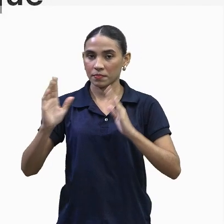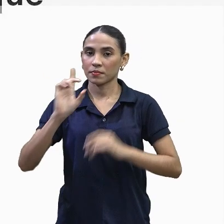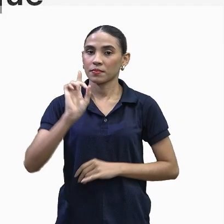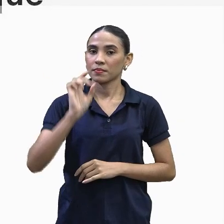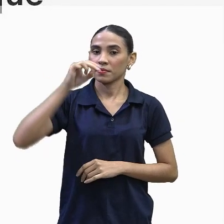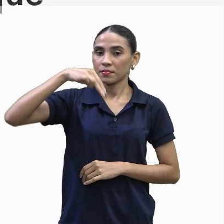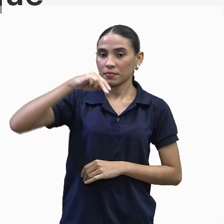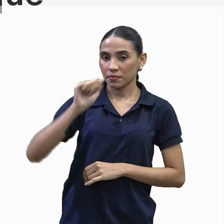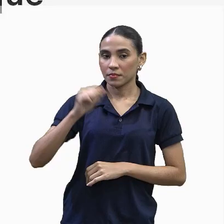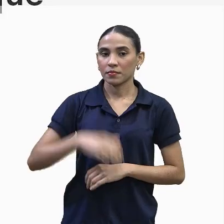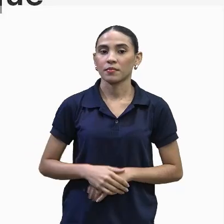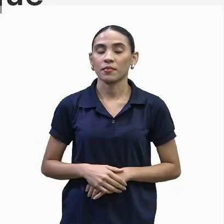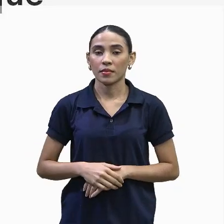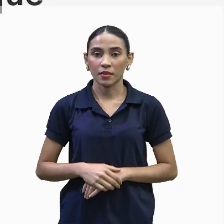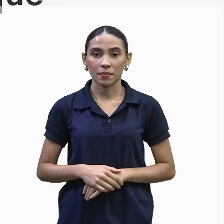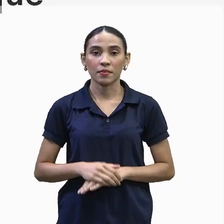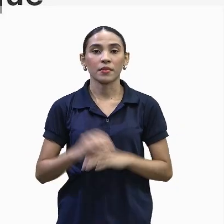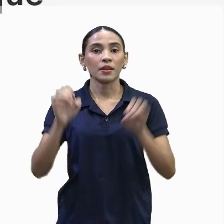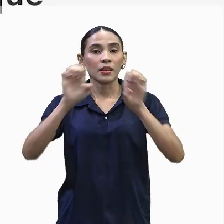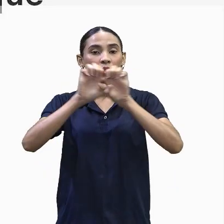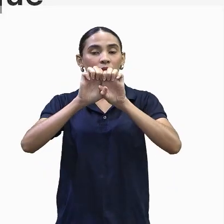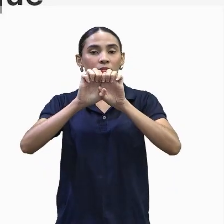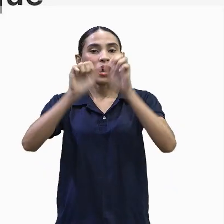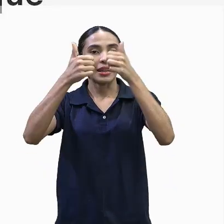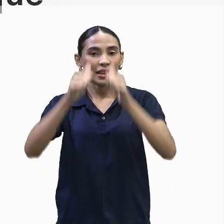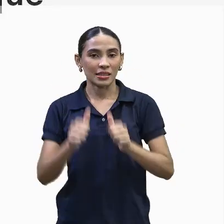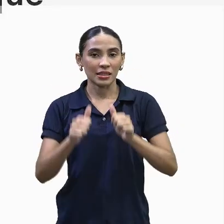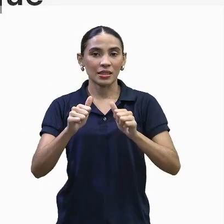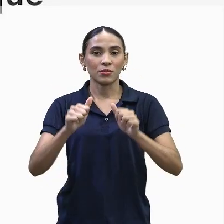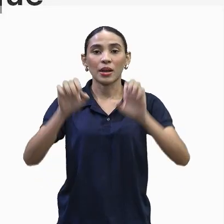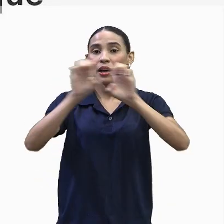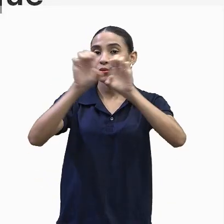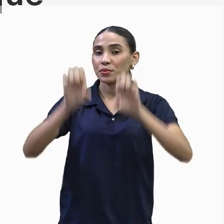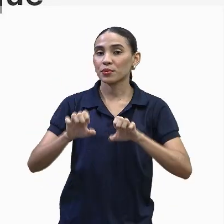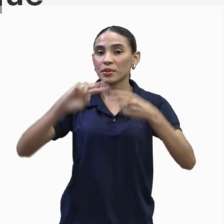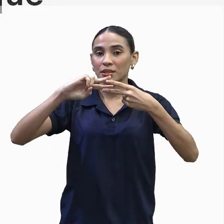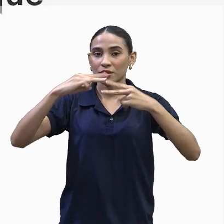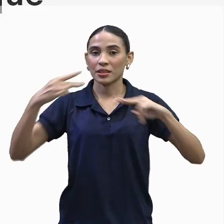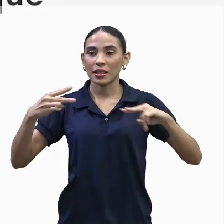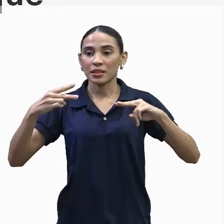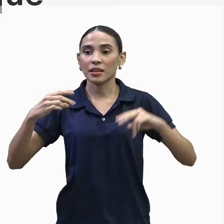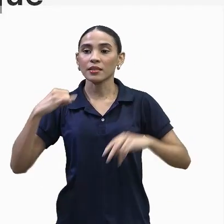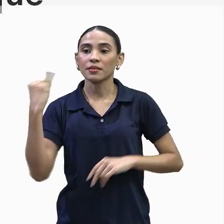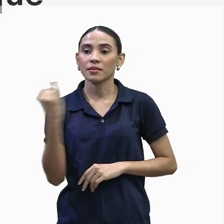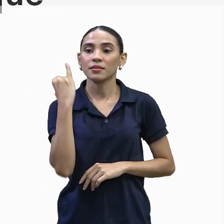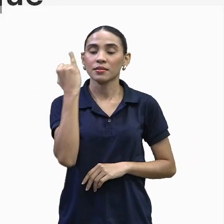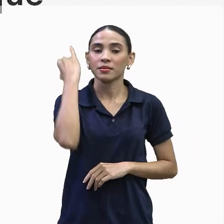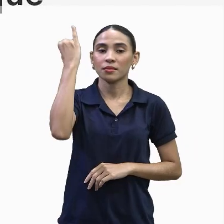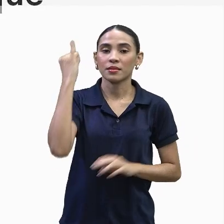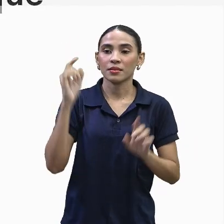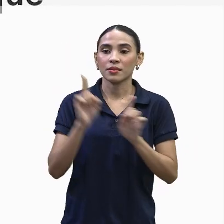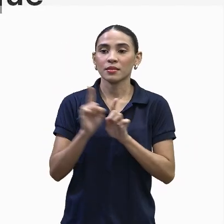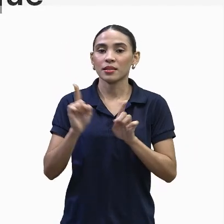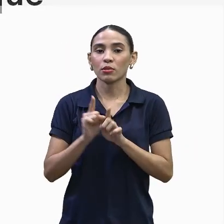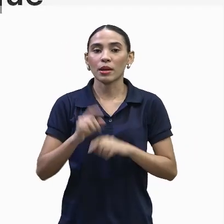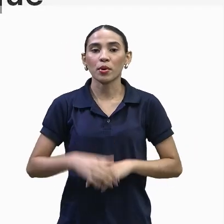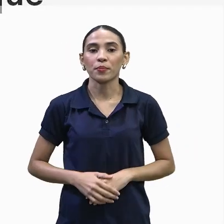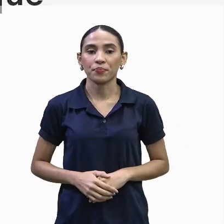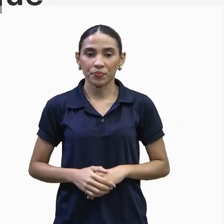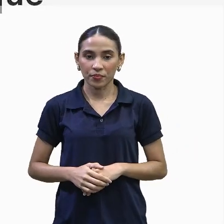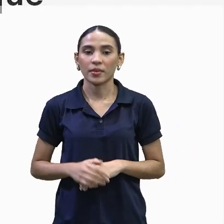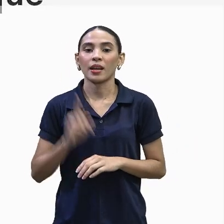sequenciamento do DNA, né, que desvendando o código genético, ele é um processo essencial